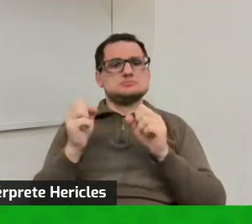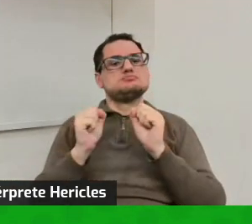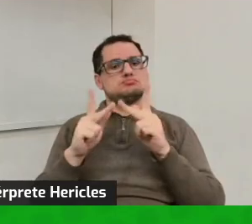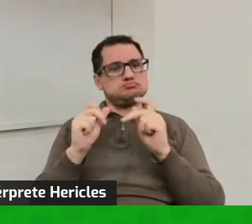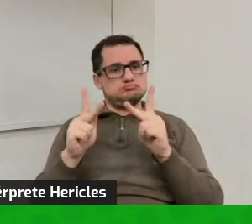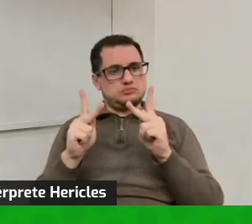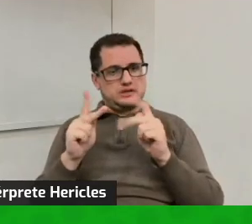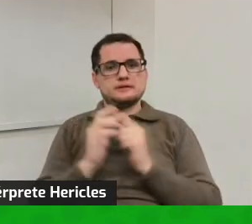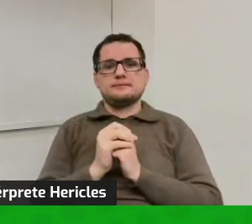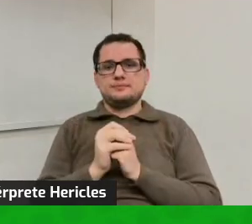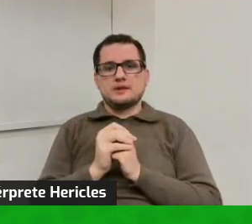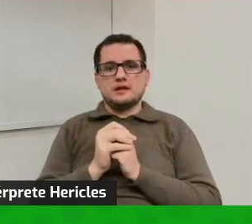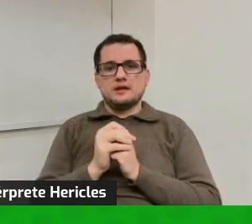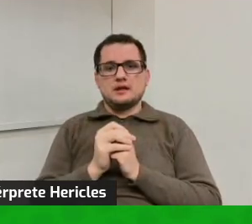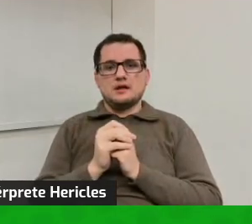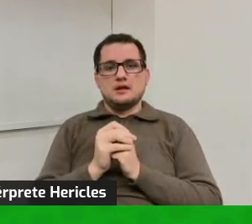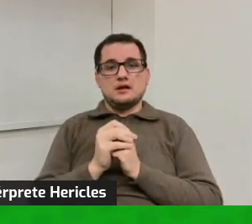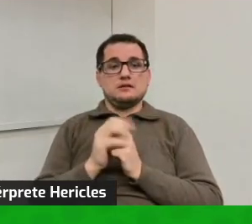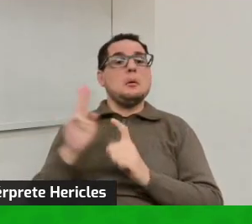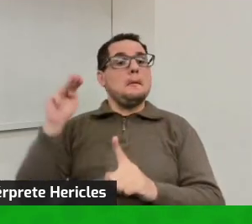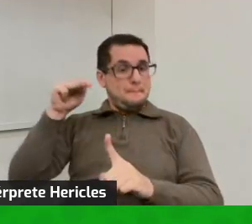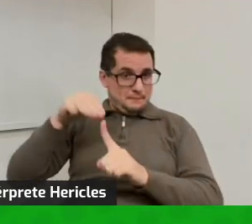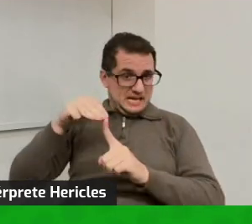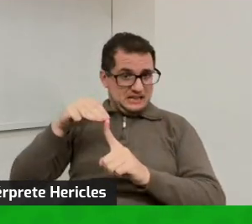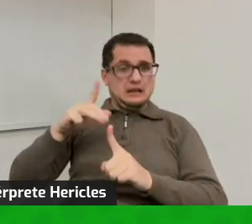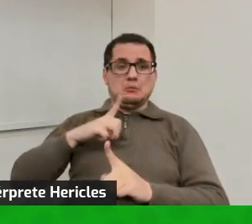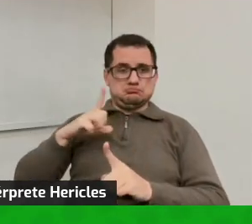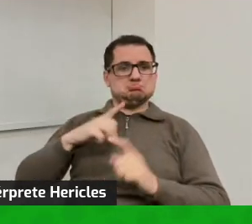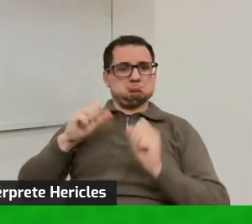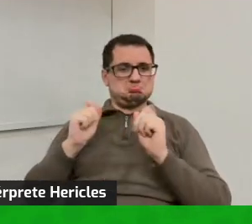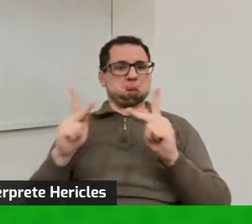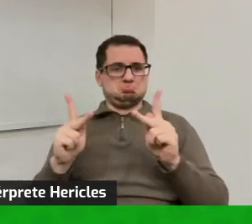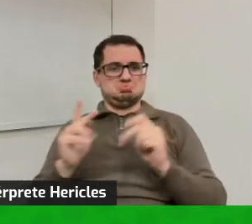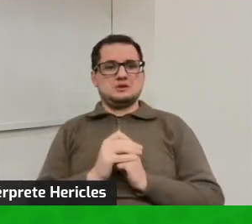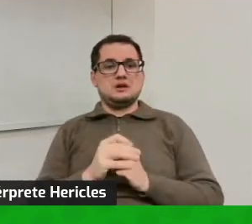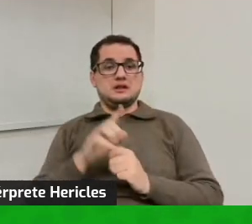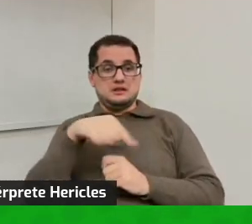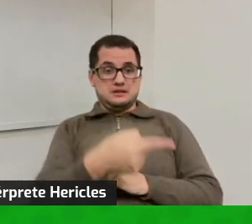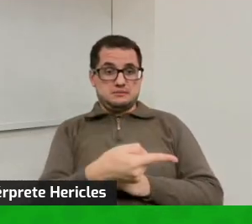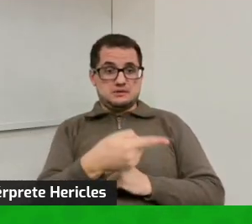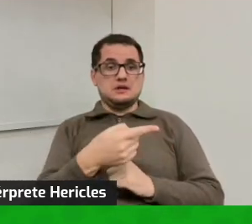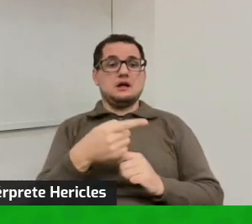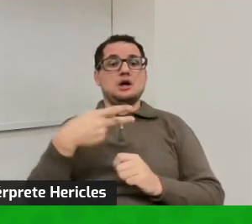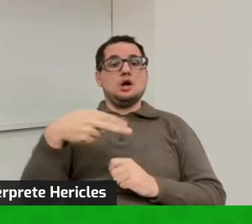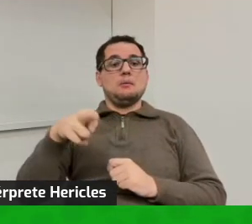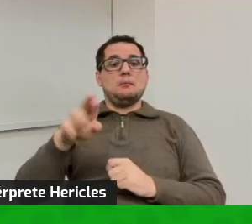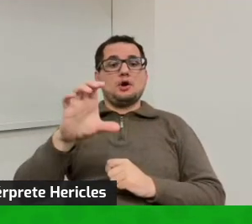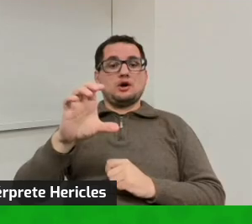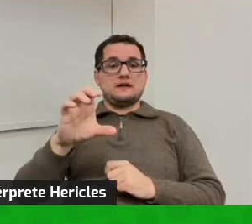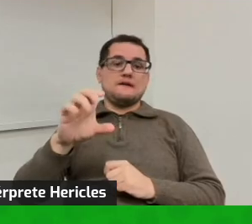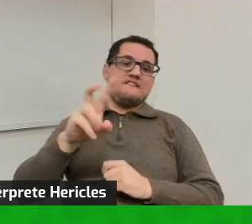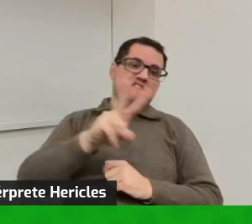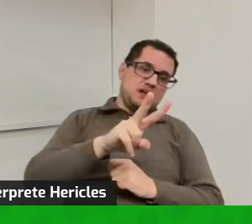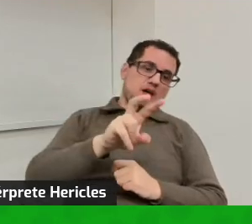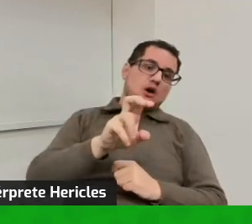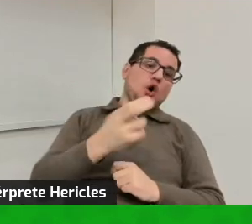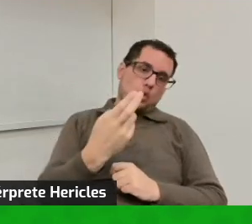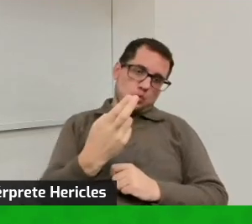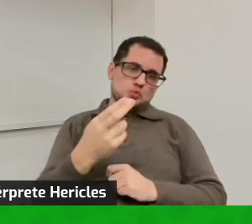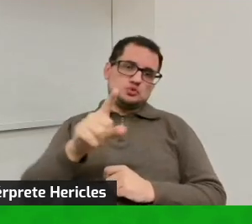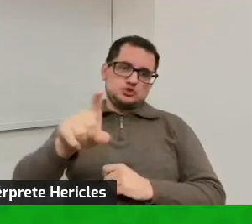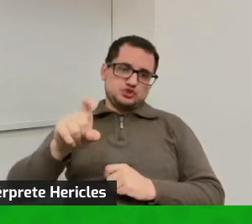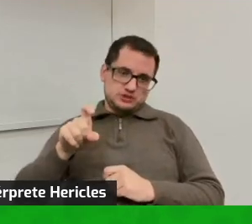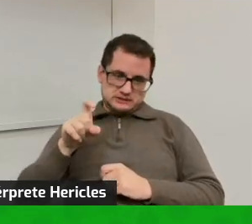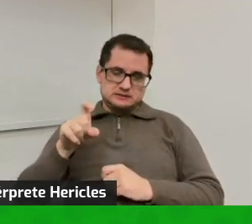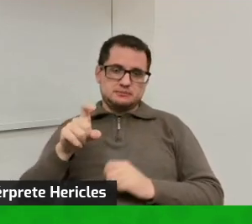nossas vendas, uma meta fixa, e aqui o PROC-V, aqui o PROC-X, para trazer o preço